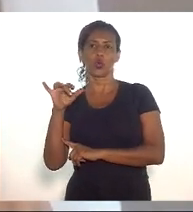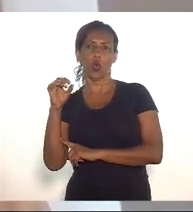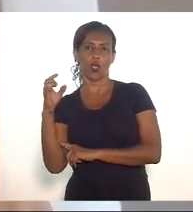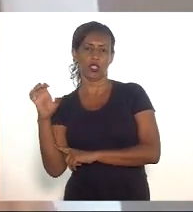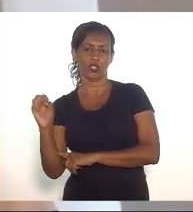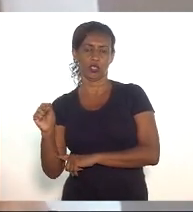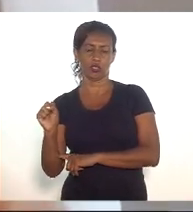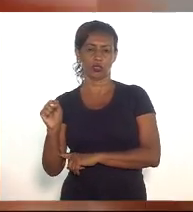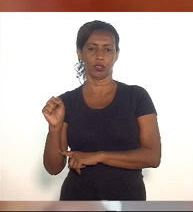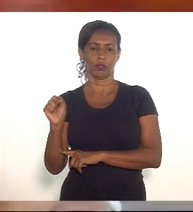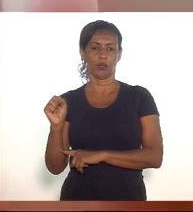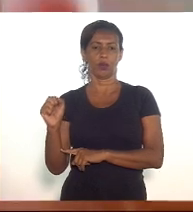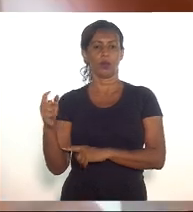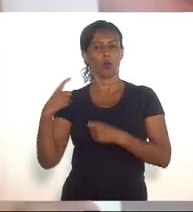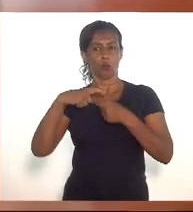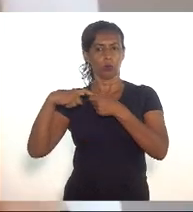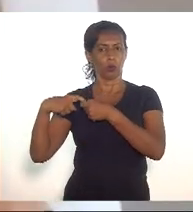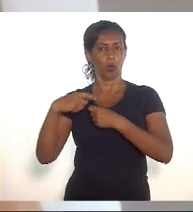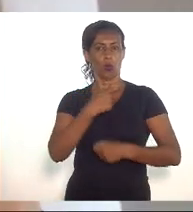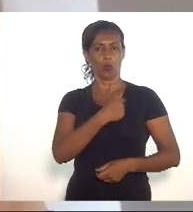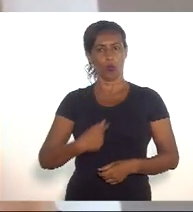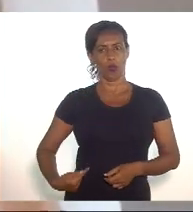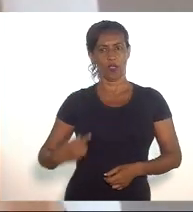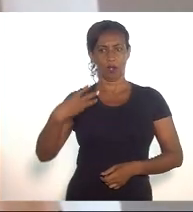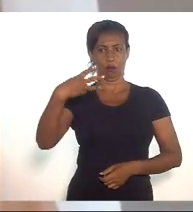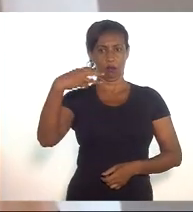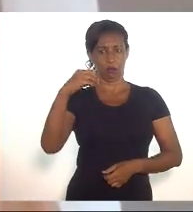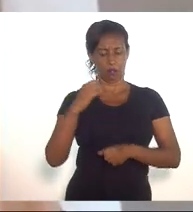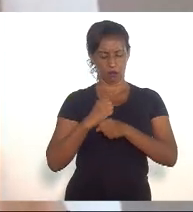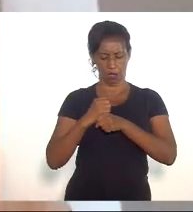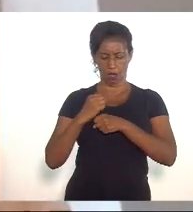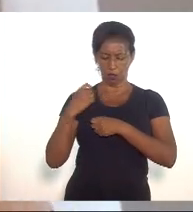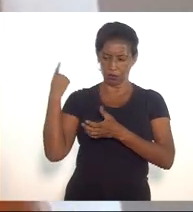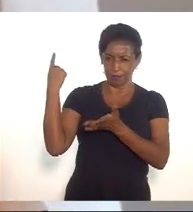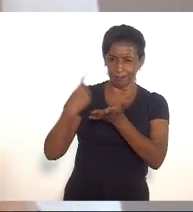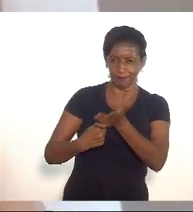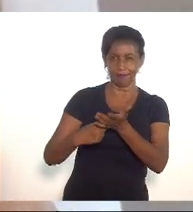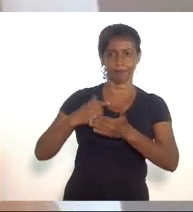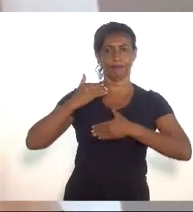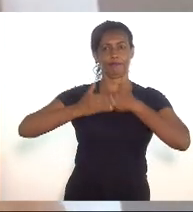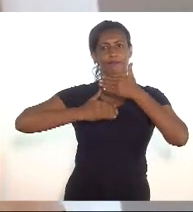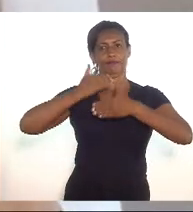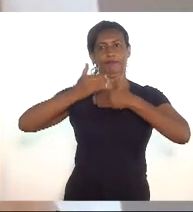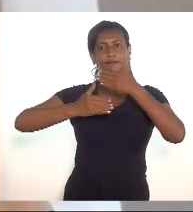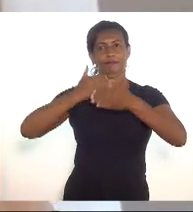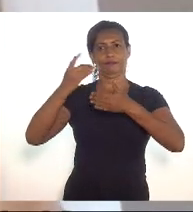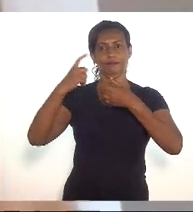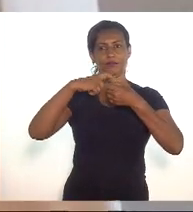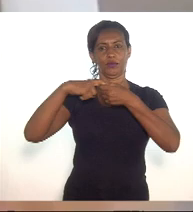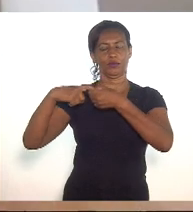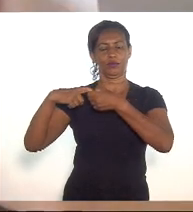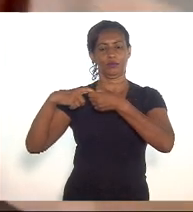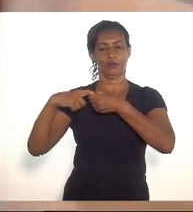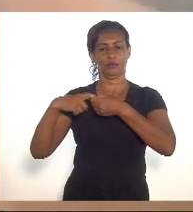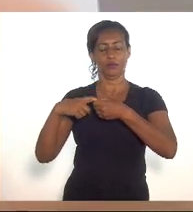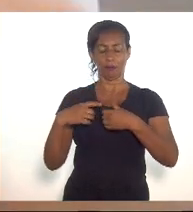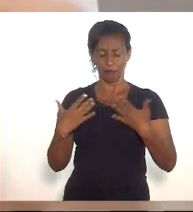Governo para os próximos 30 anos. O que a gente está fazendo nesse